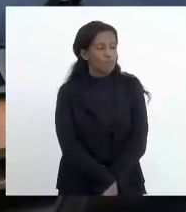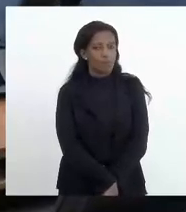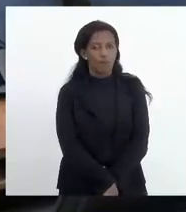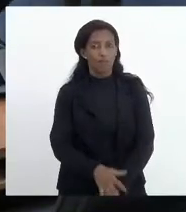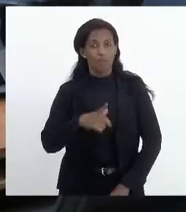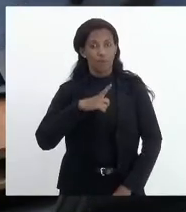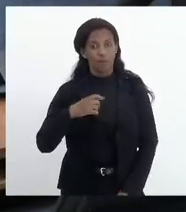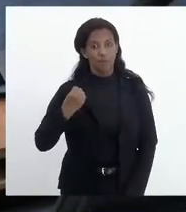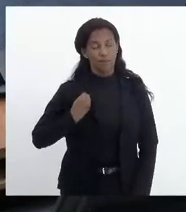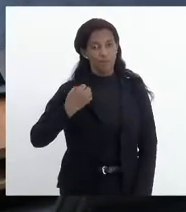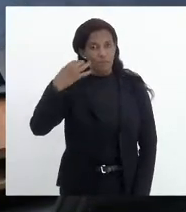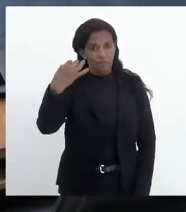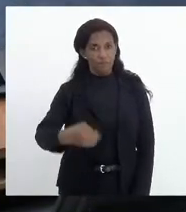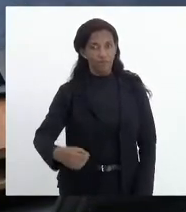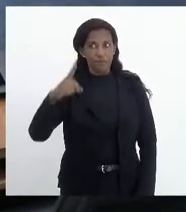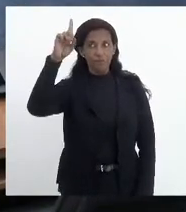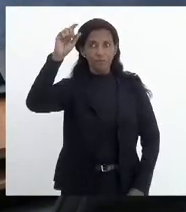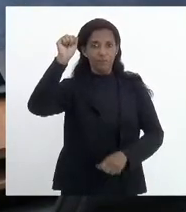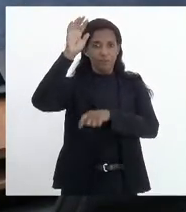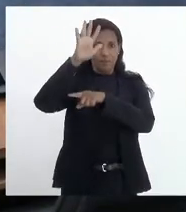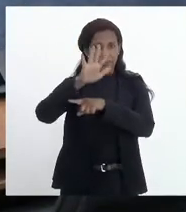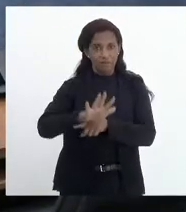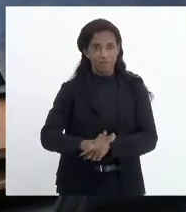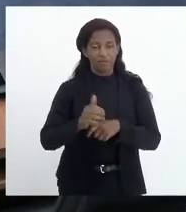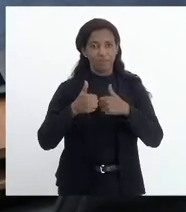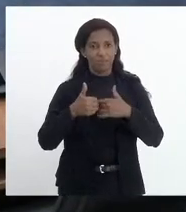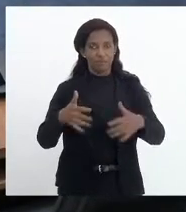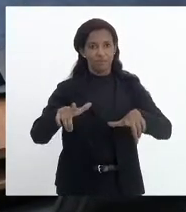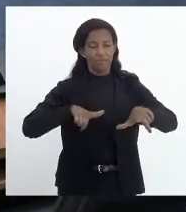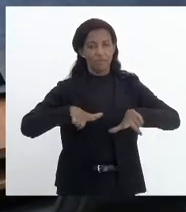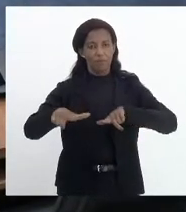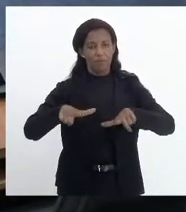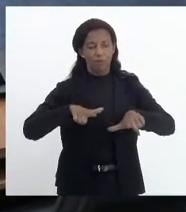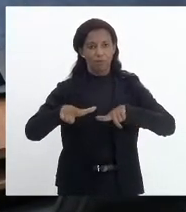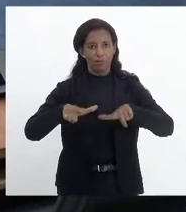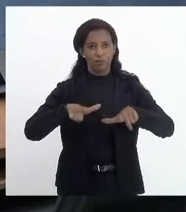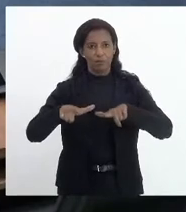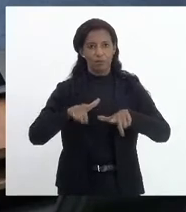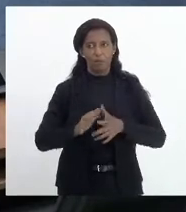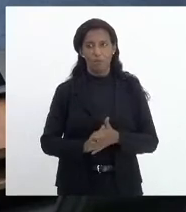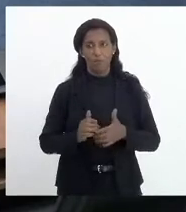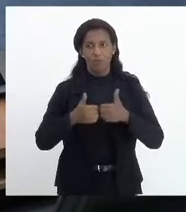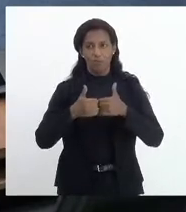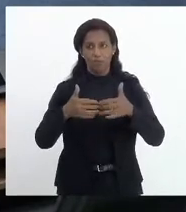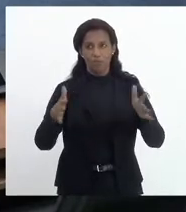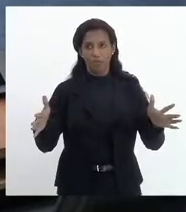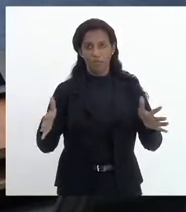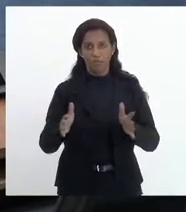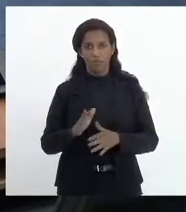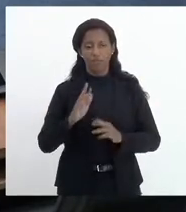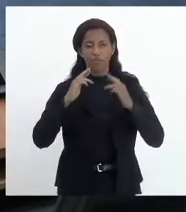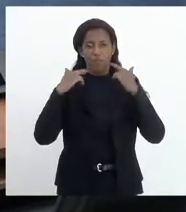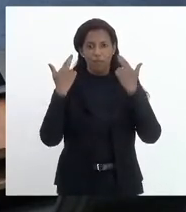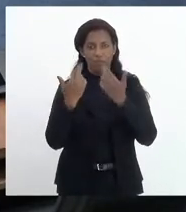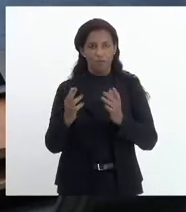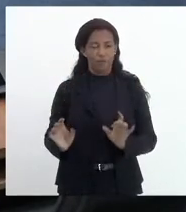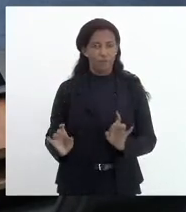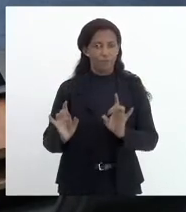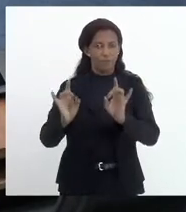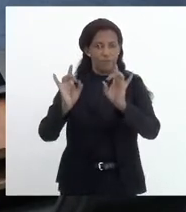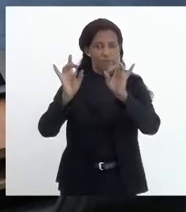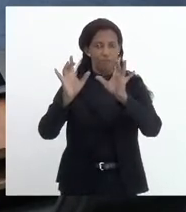em havendo número legal e sob a proteção de Deus iniciamos os nossos trabalhos está aberta a sessão